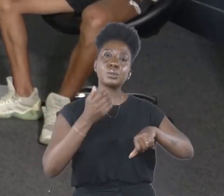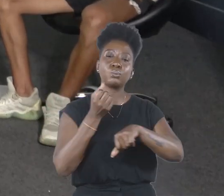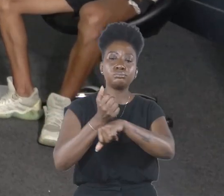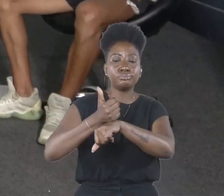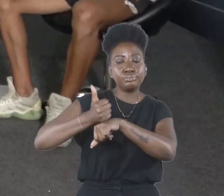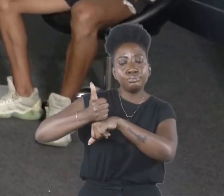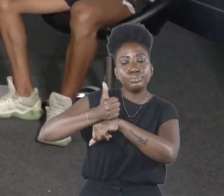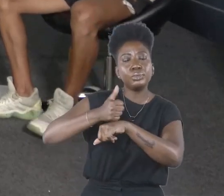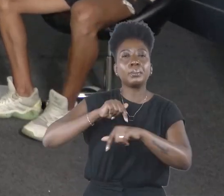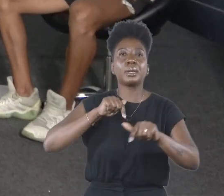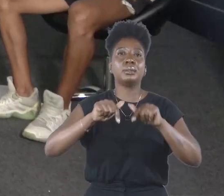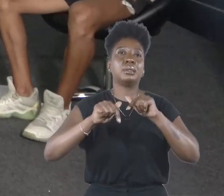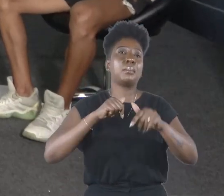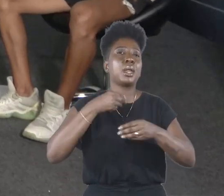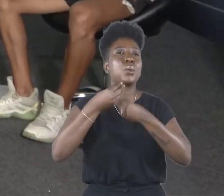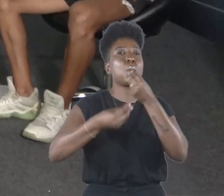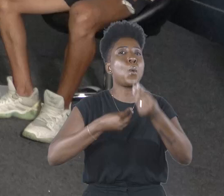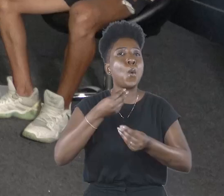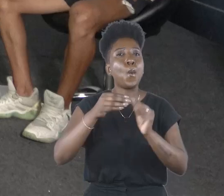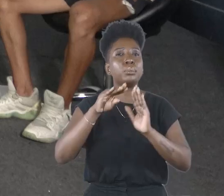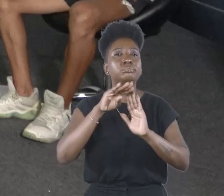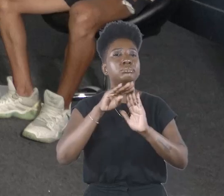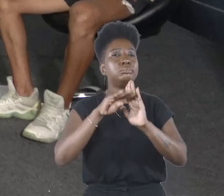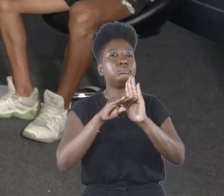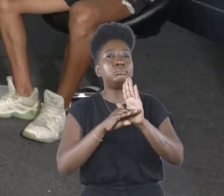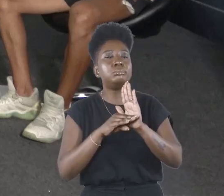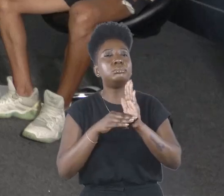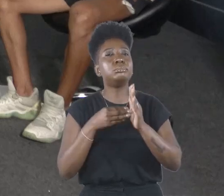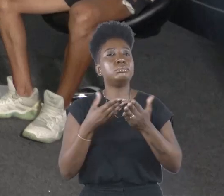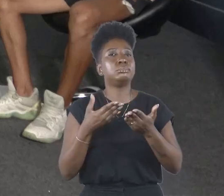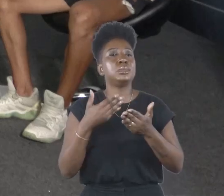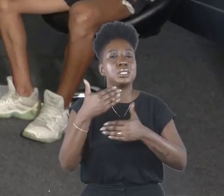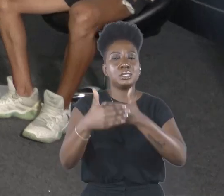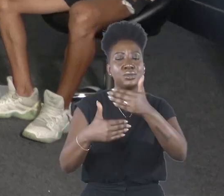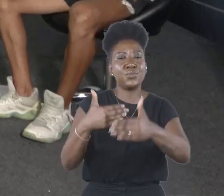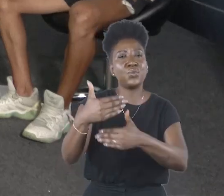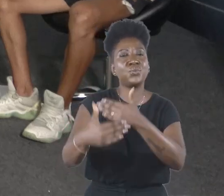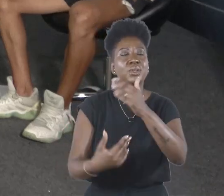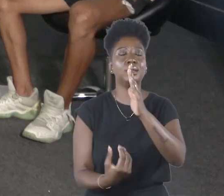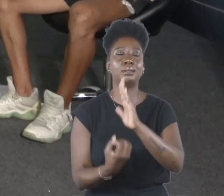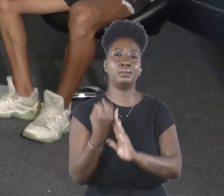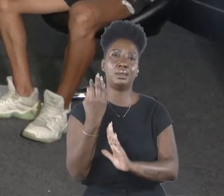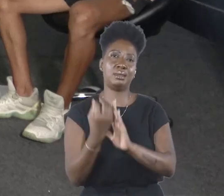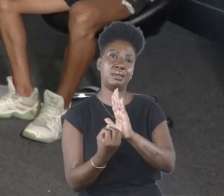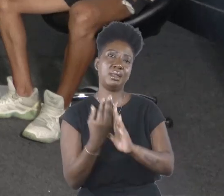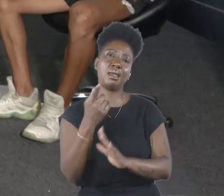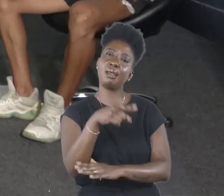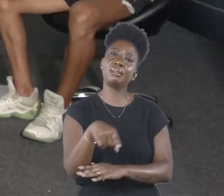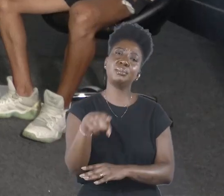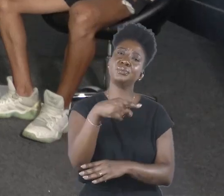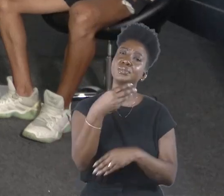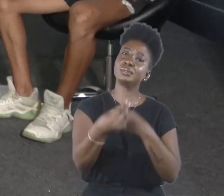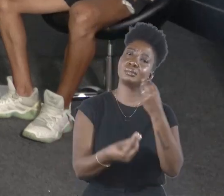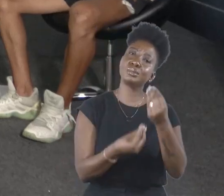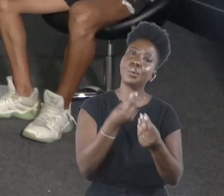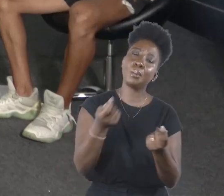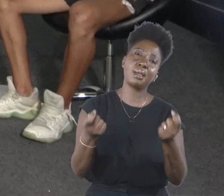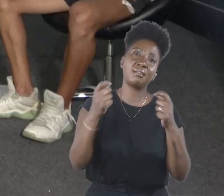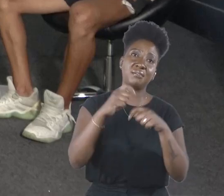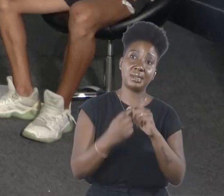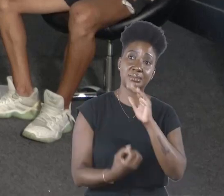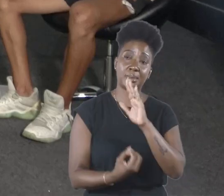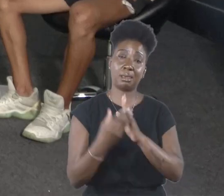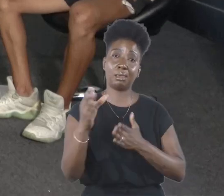capacitação para a empregabilidade. Como que vocês têm essa trilha, né, desenvolvida, criada